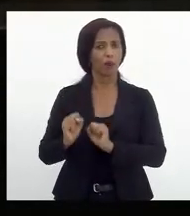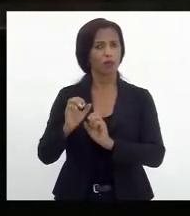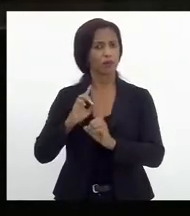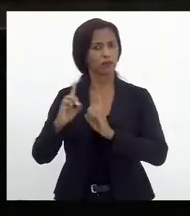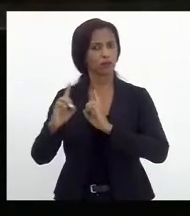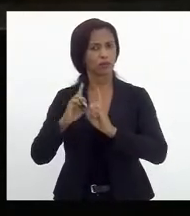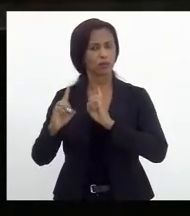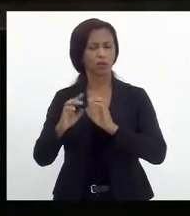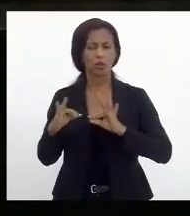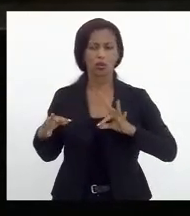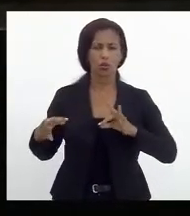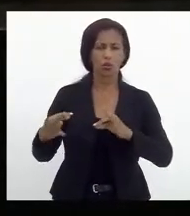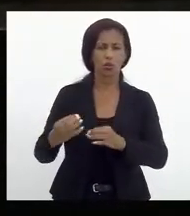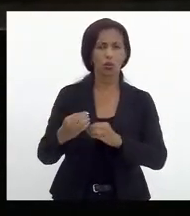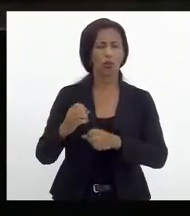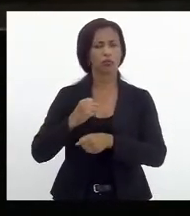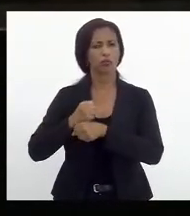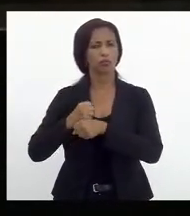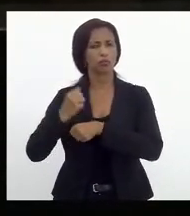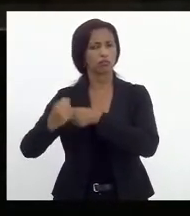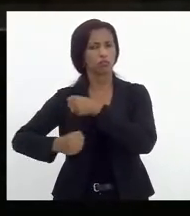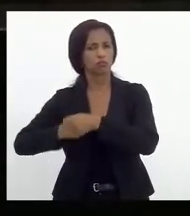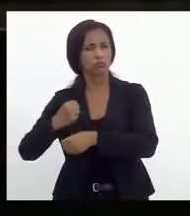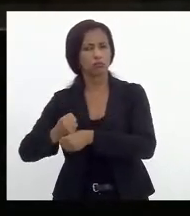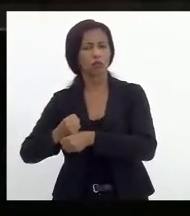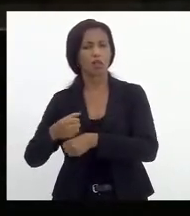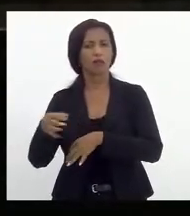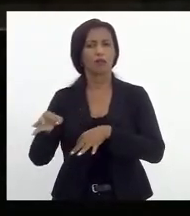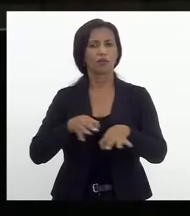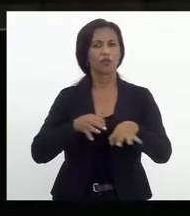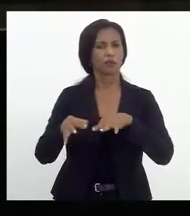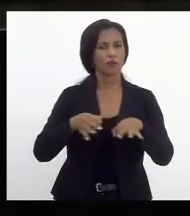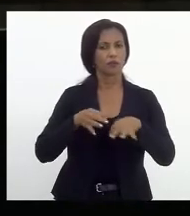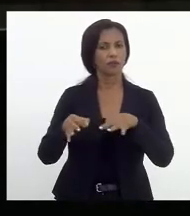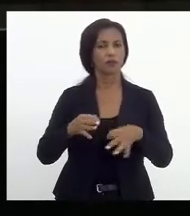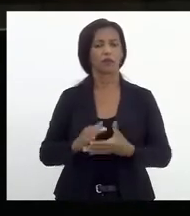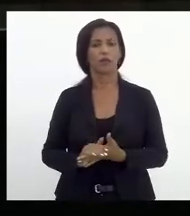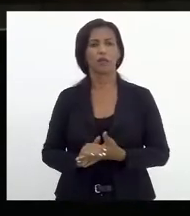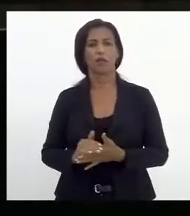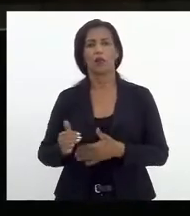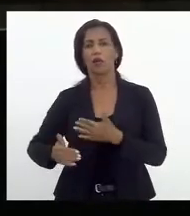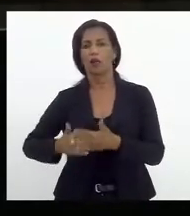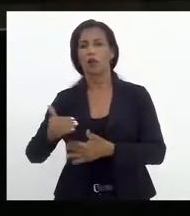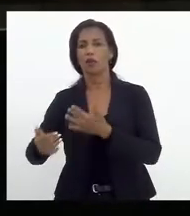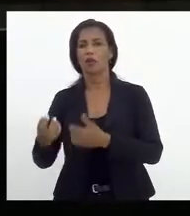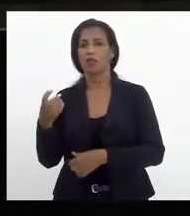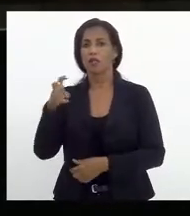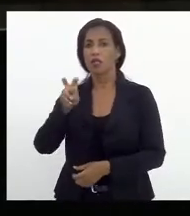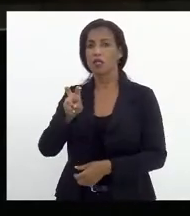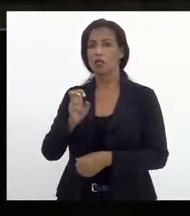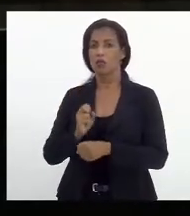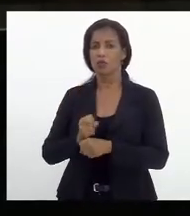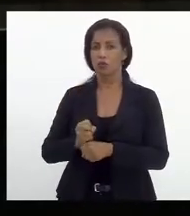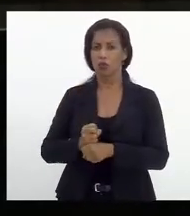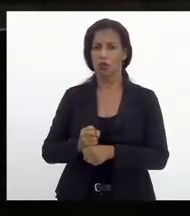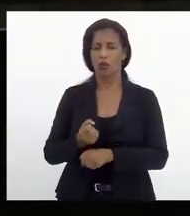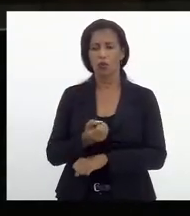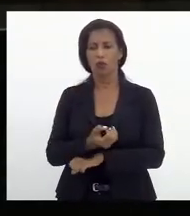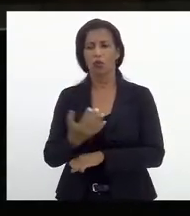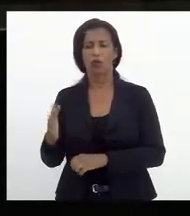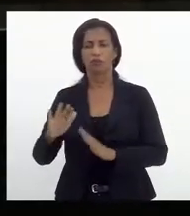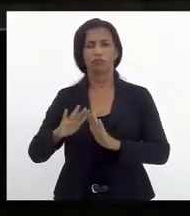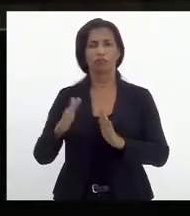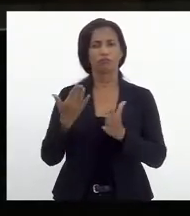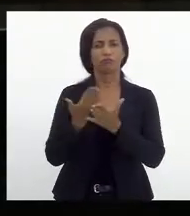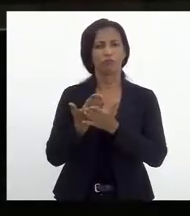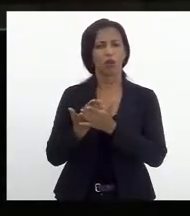discutir todos os anos, né, através de um planejamento ao longo de 5 anos, quantidade de escolas a